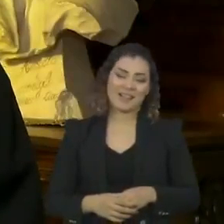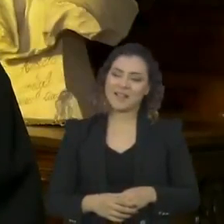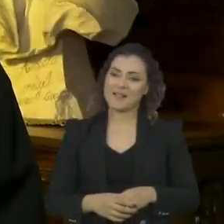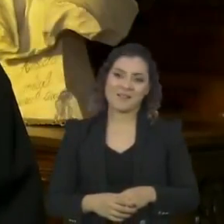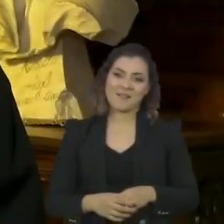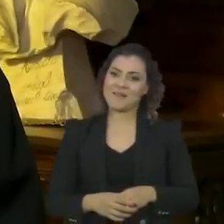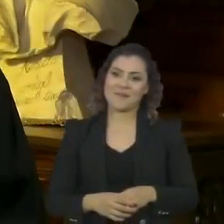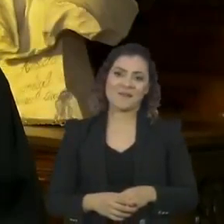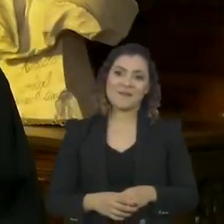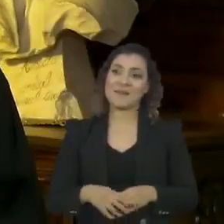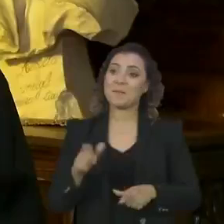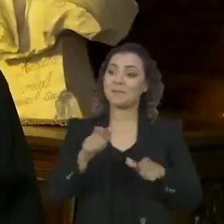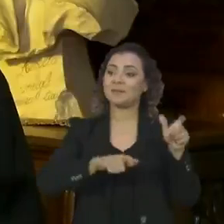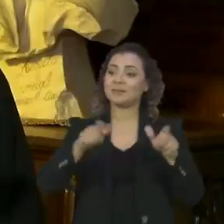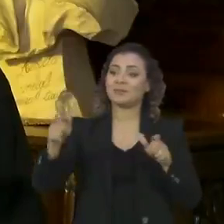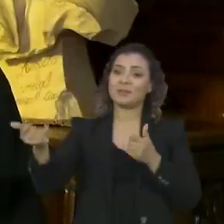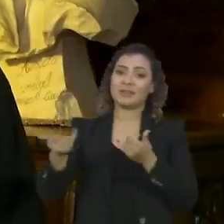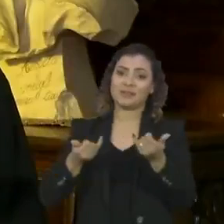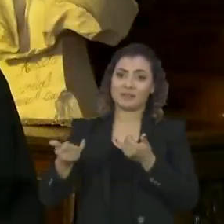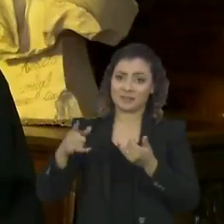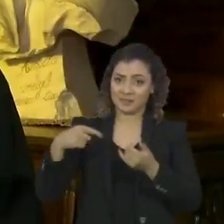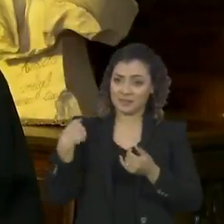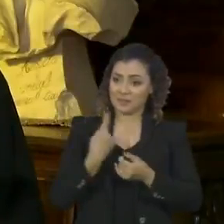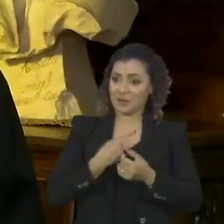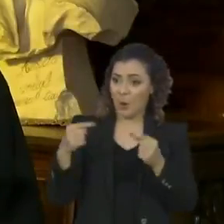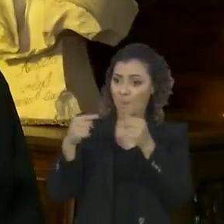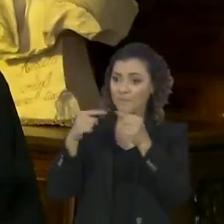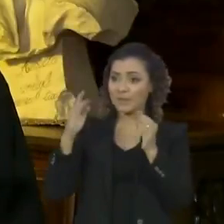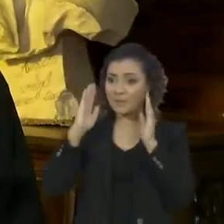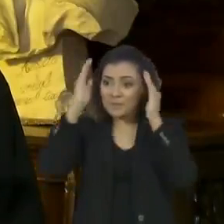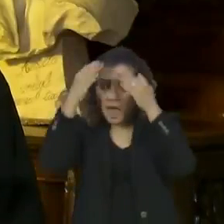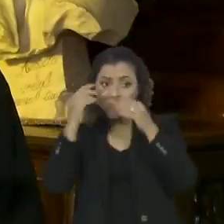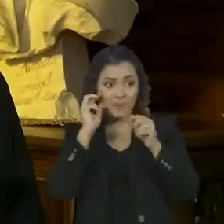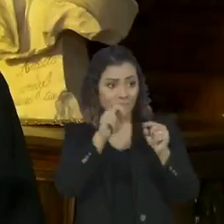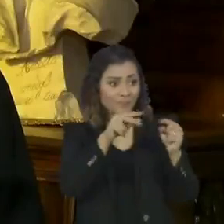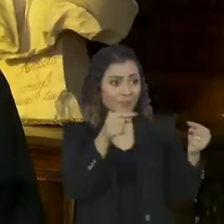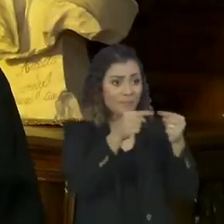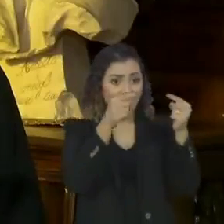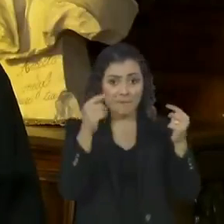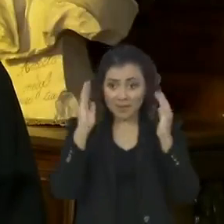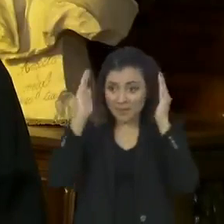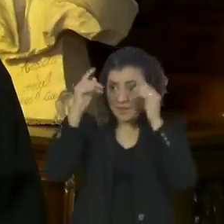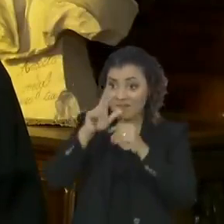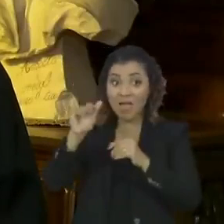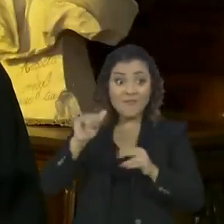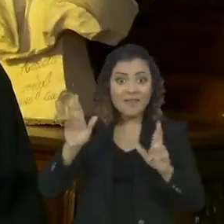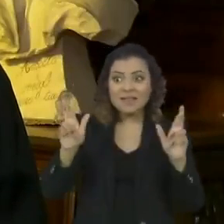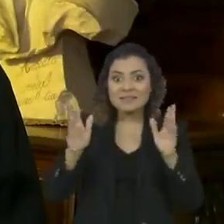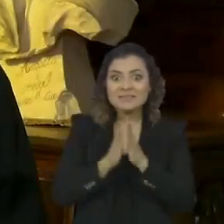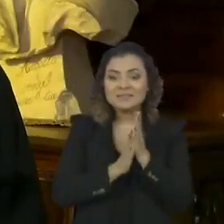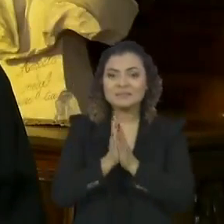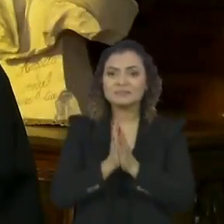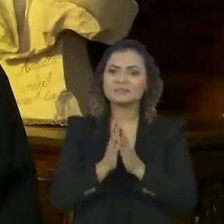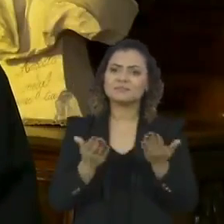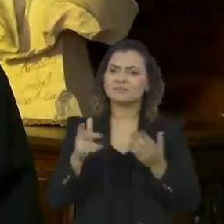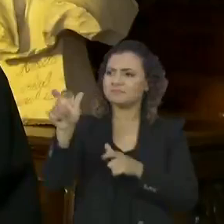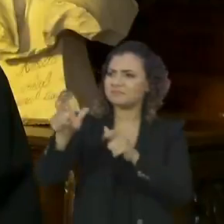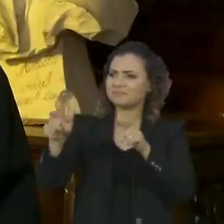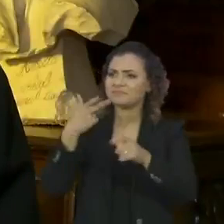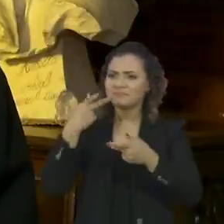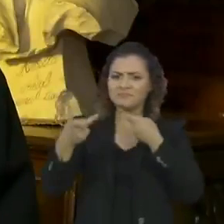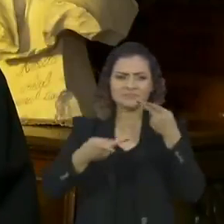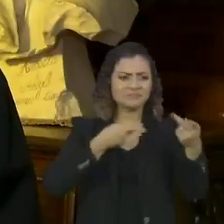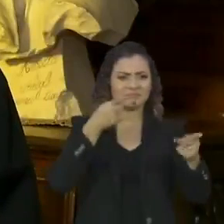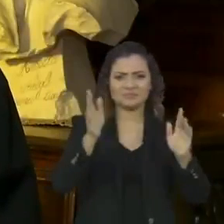São os outros que dizem se a gente é papável ou se alguém é papável. Né? E se os outros dizem,